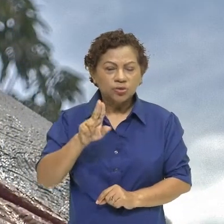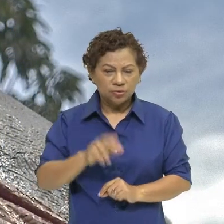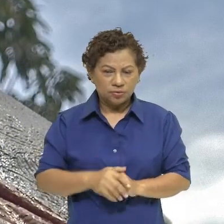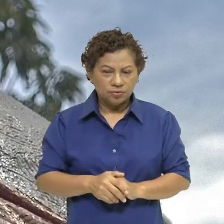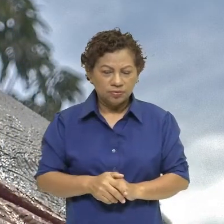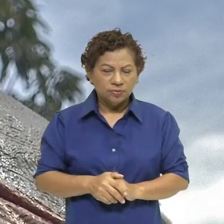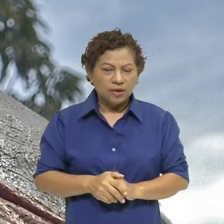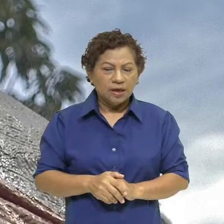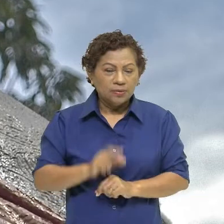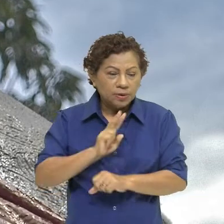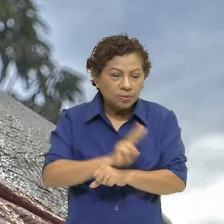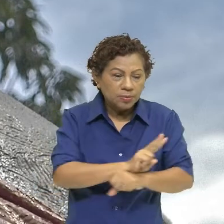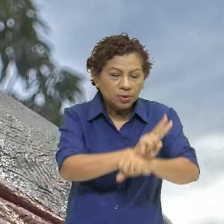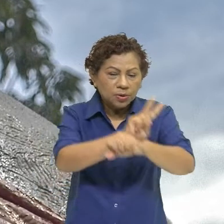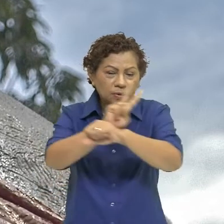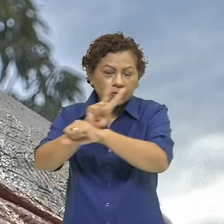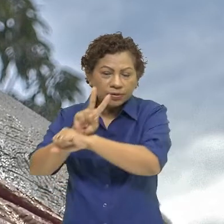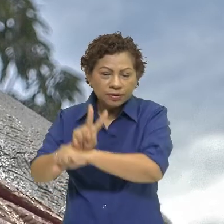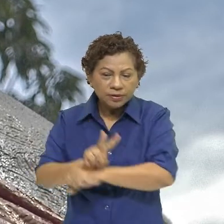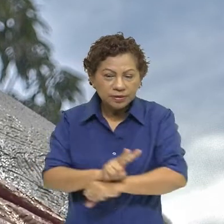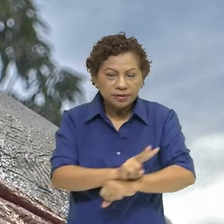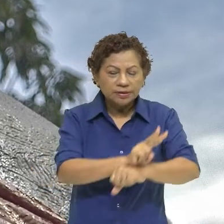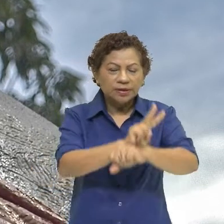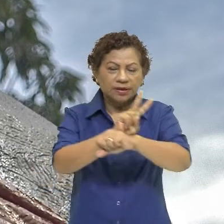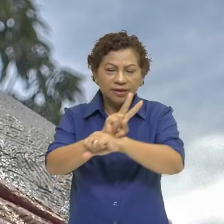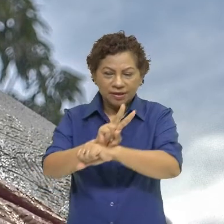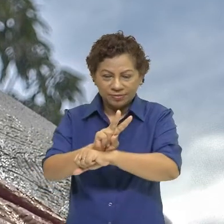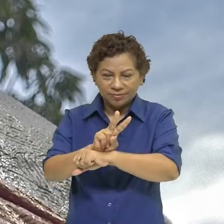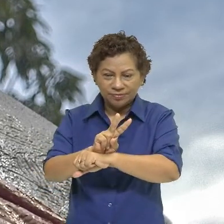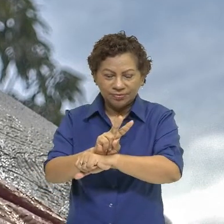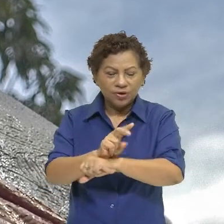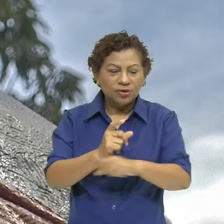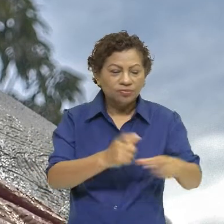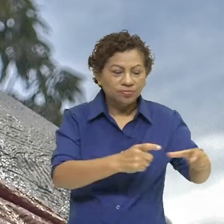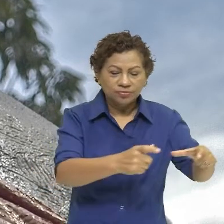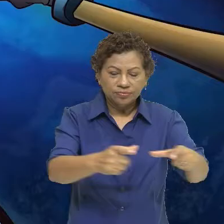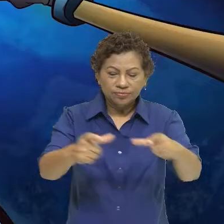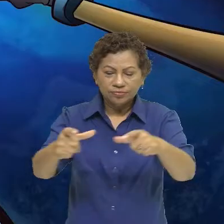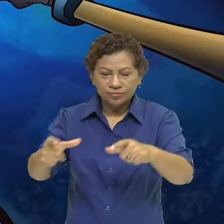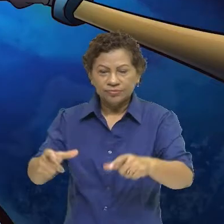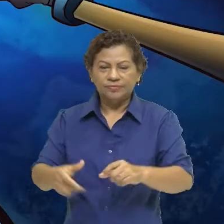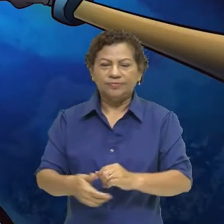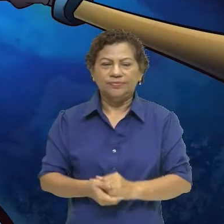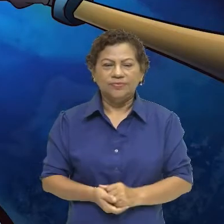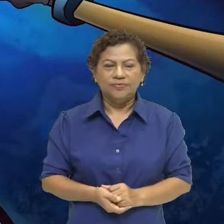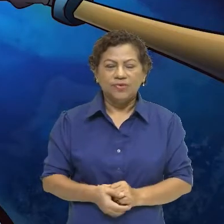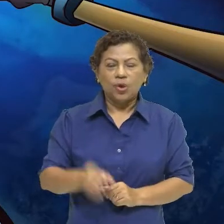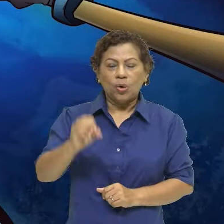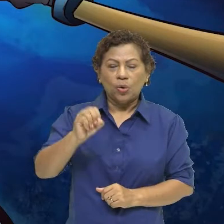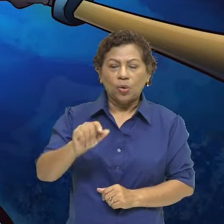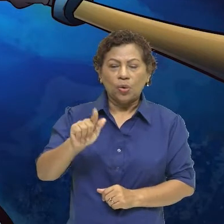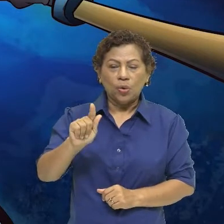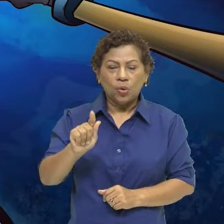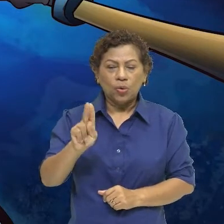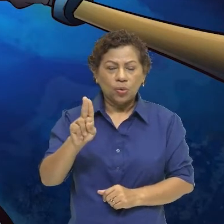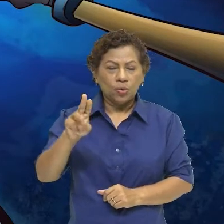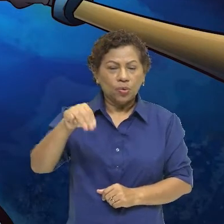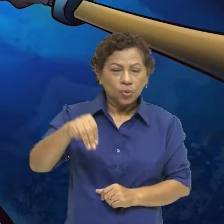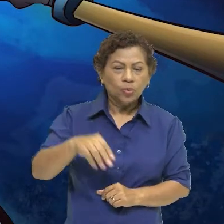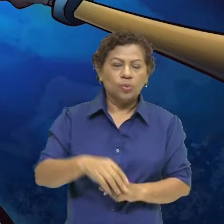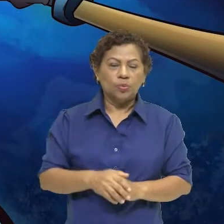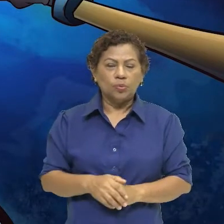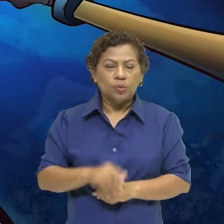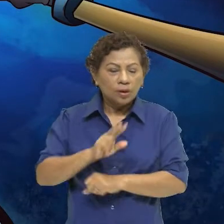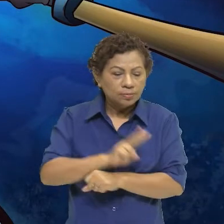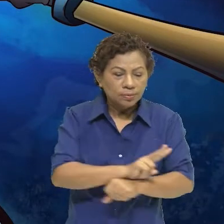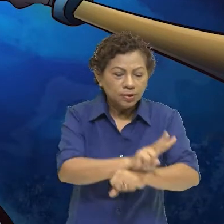guardião dos templos, das encruzilhadas, dos lugares sagrados. Ogum é o orixá do ferro, da